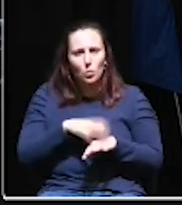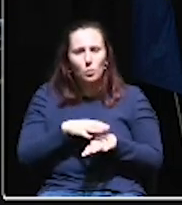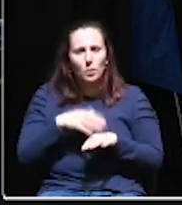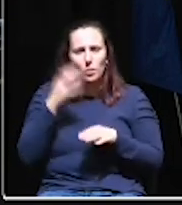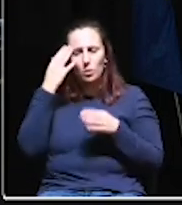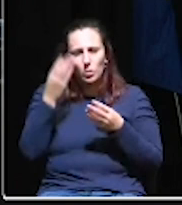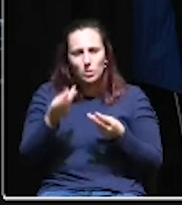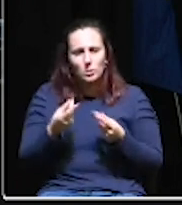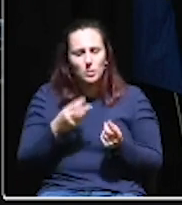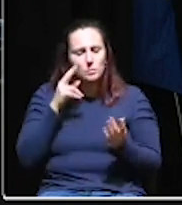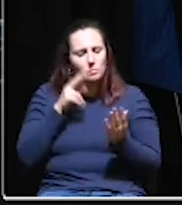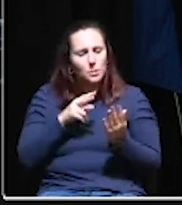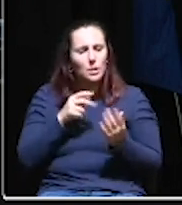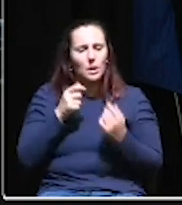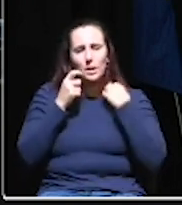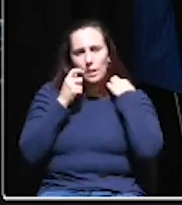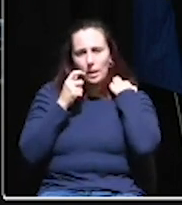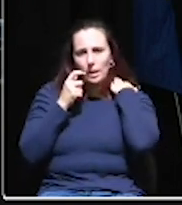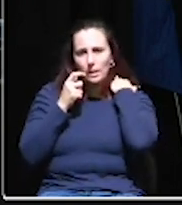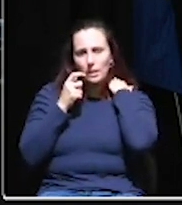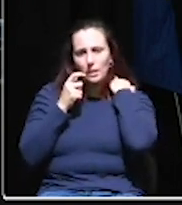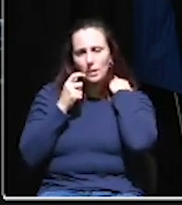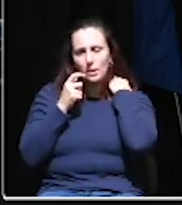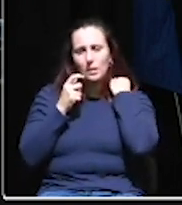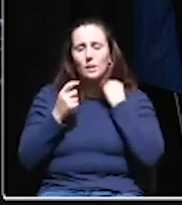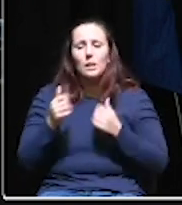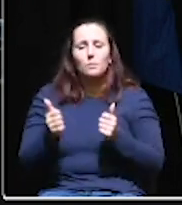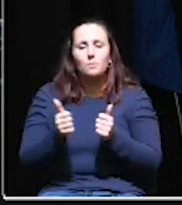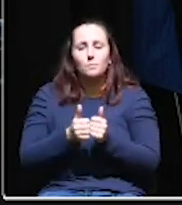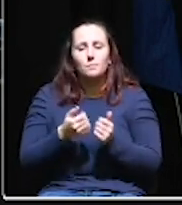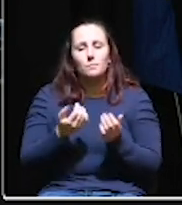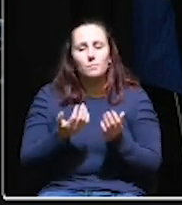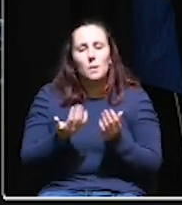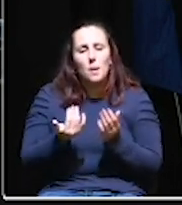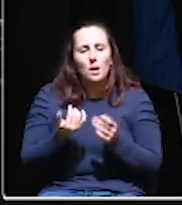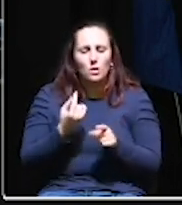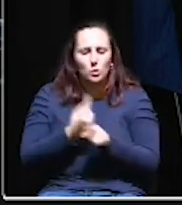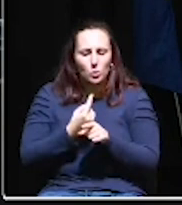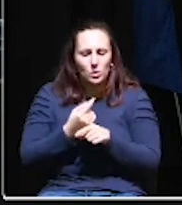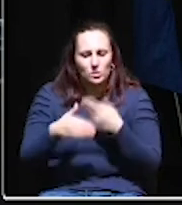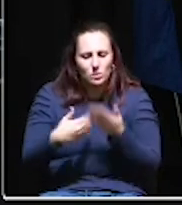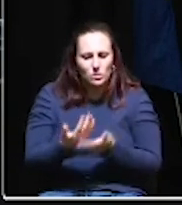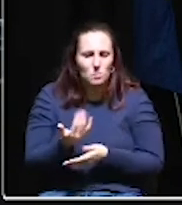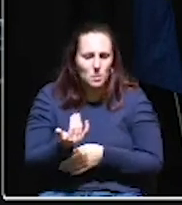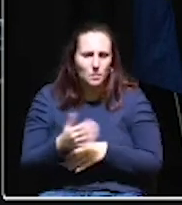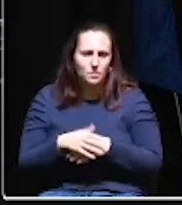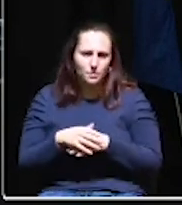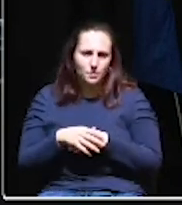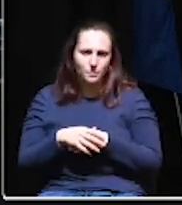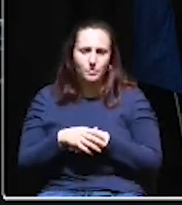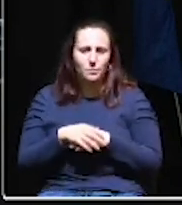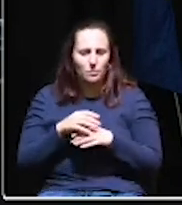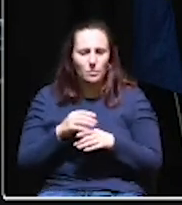tem de ser olhado também com os olhos de quem tem acompanhado a inação e a falta de concretização deste executivo. Neste orçamento, de facto, continua a